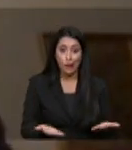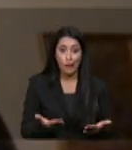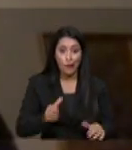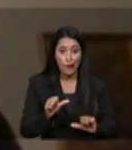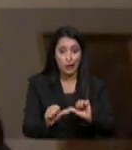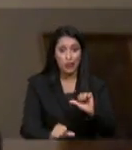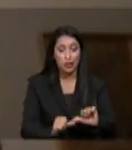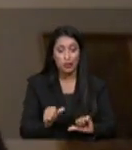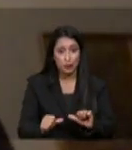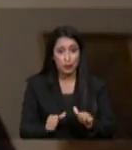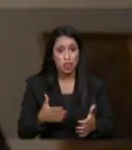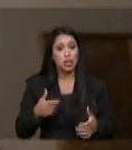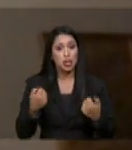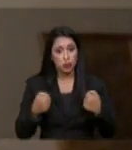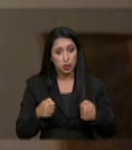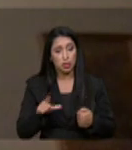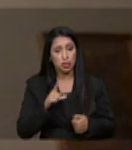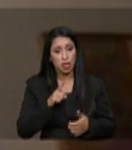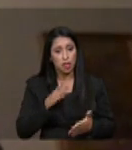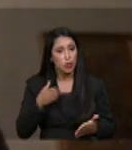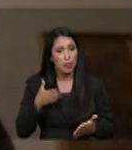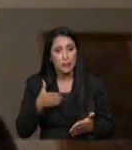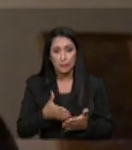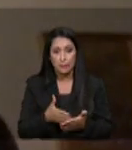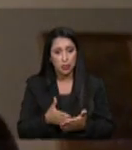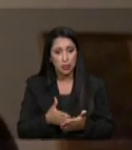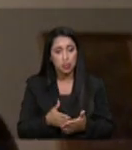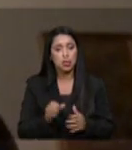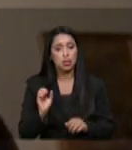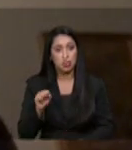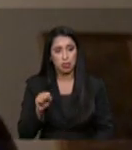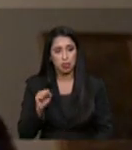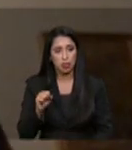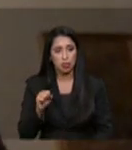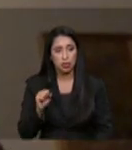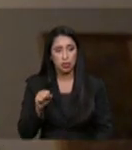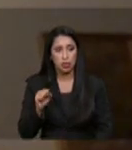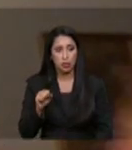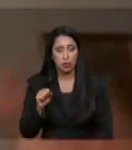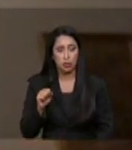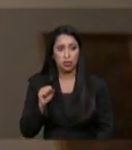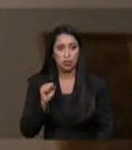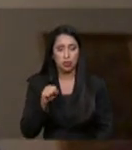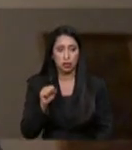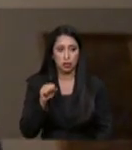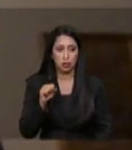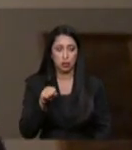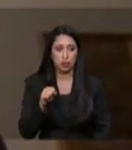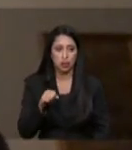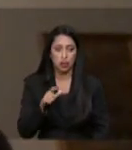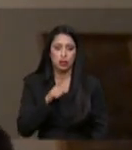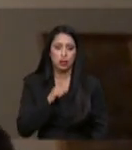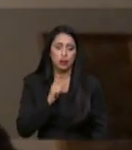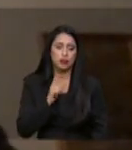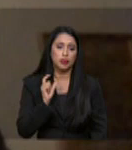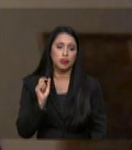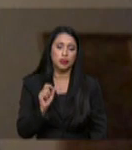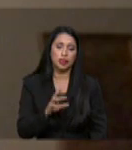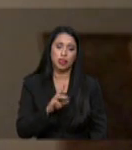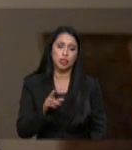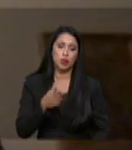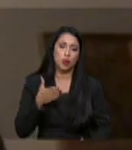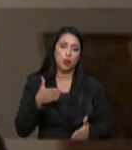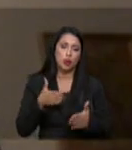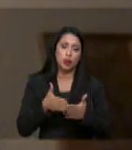de fato impedir ou restringir é porque a tentativa desrespeito